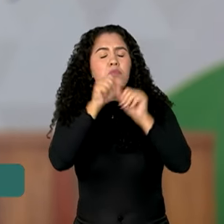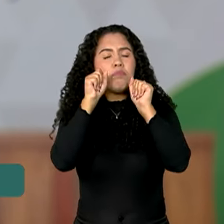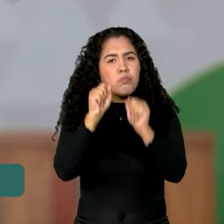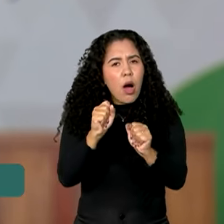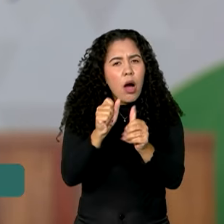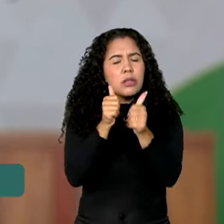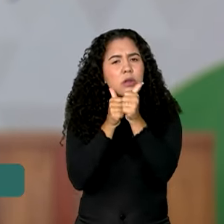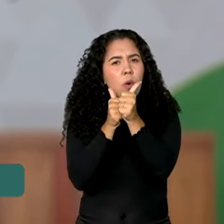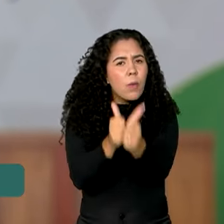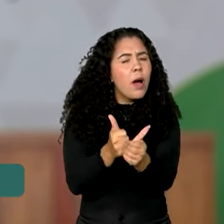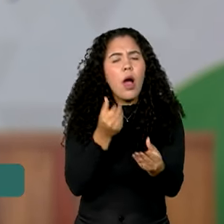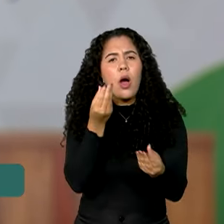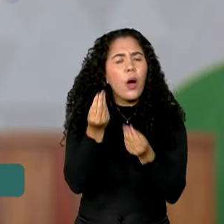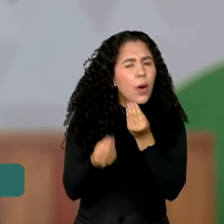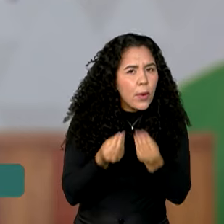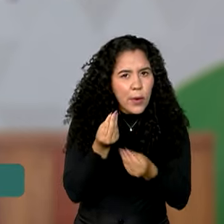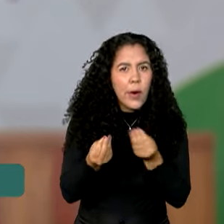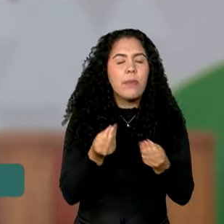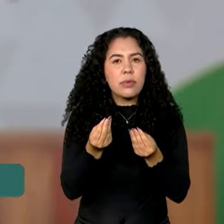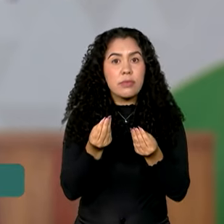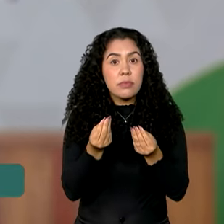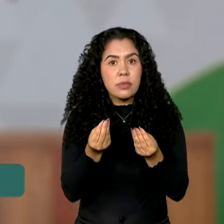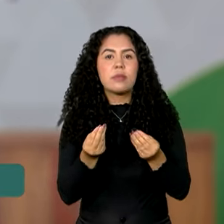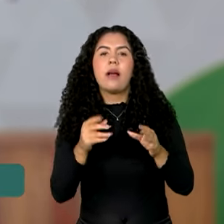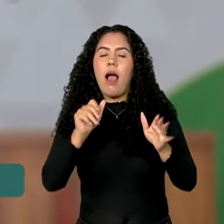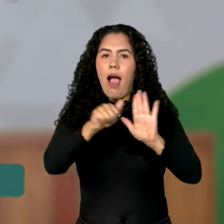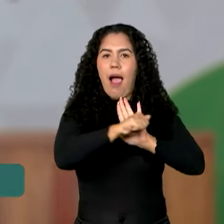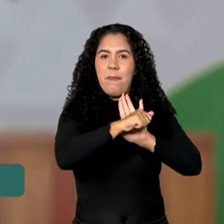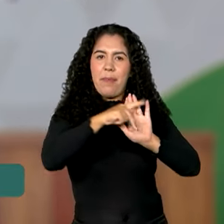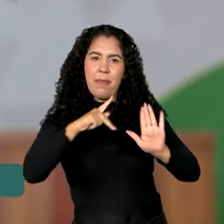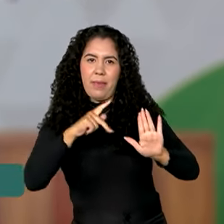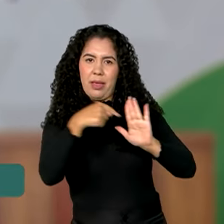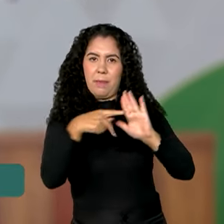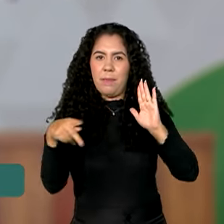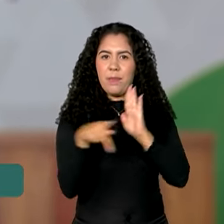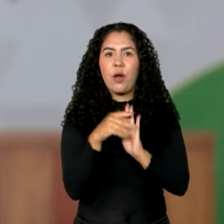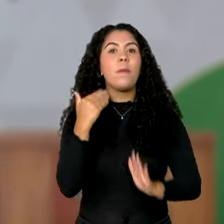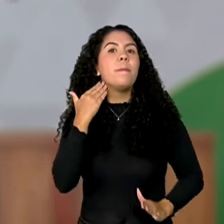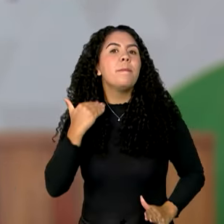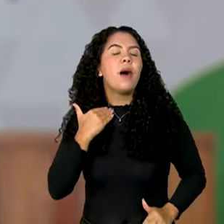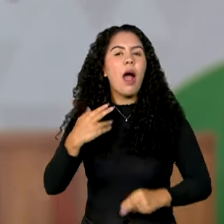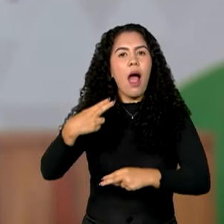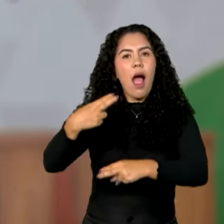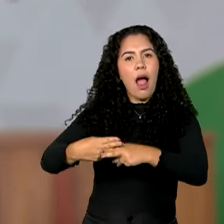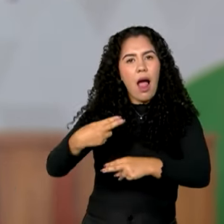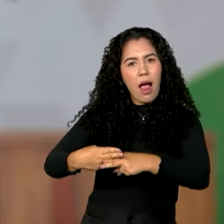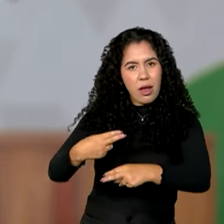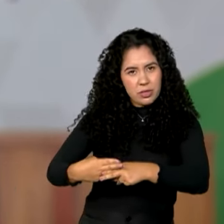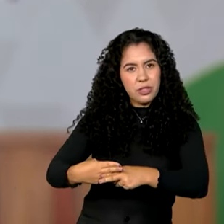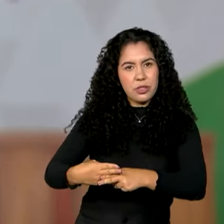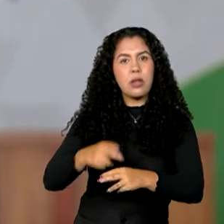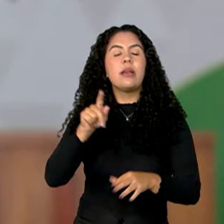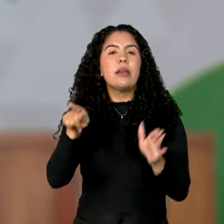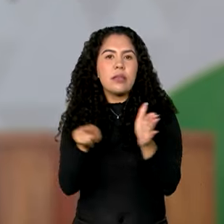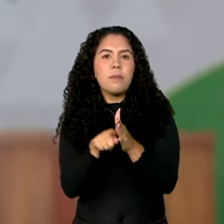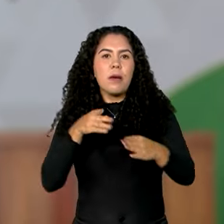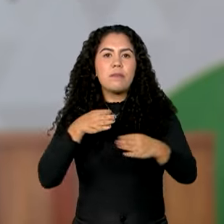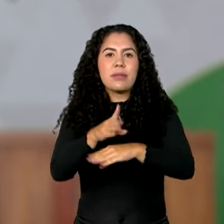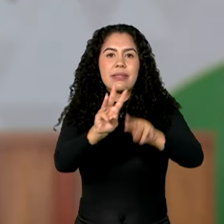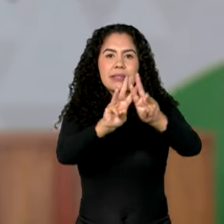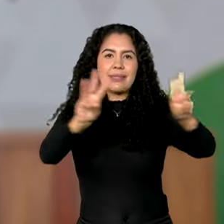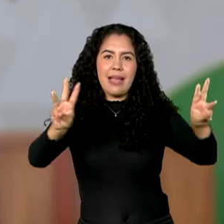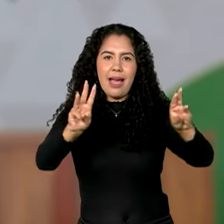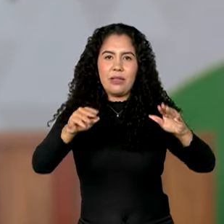os pagamentos e informações do programa pelos aplicativos Caixa Tem e Jornada do Estudante do Ministério da